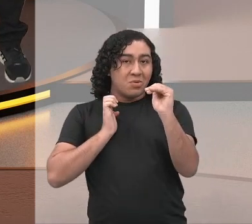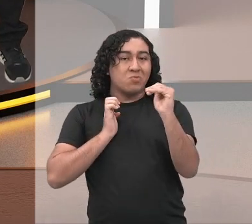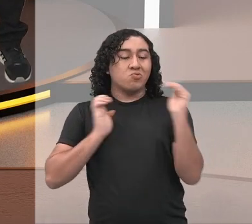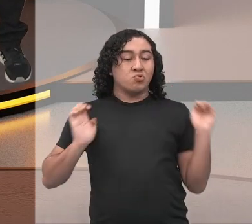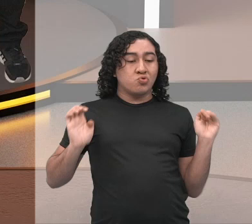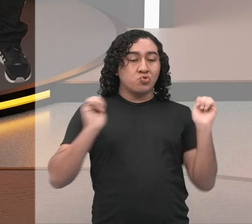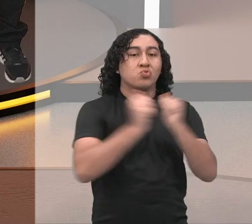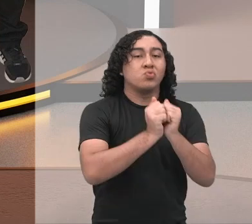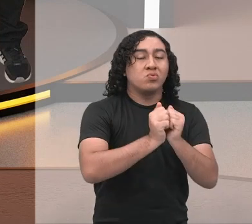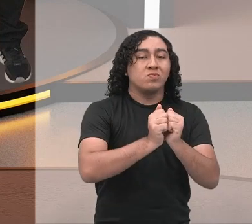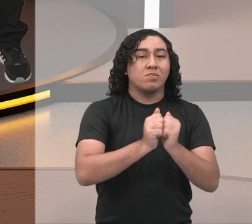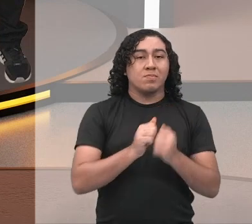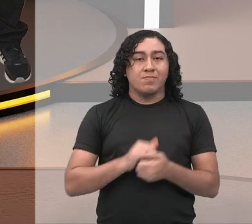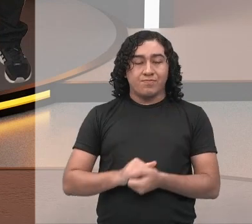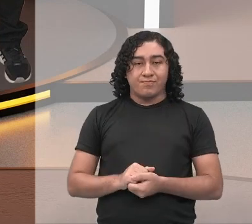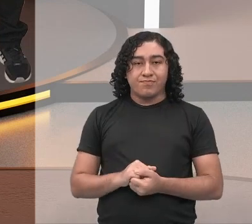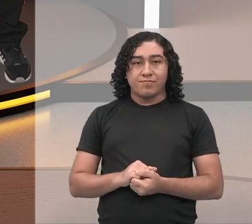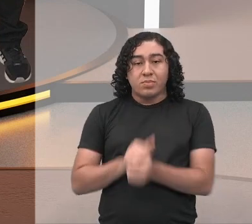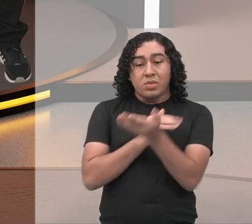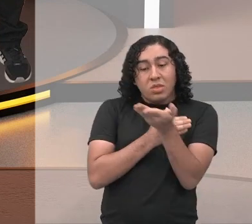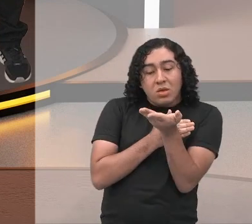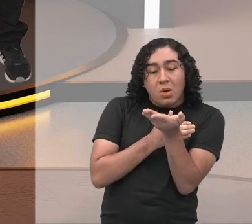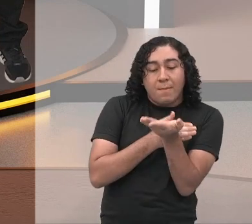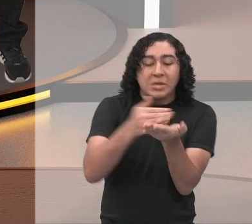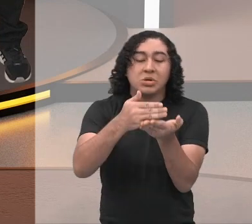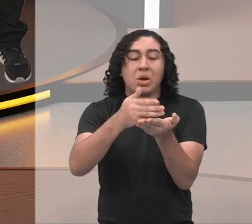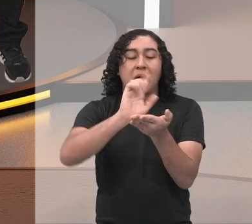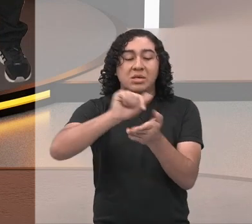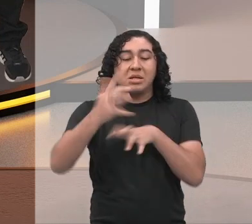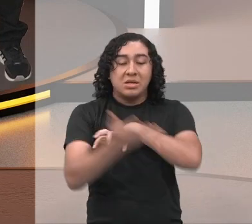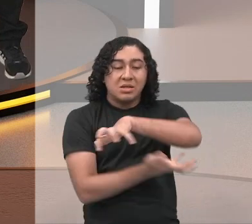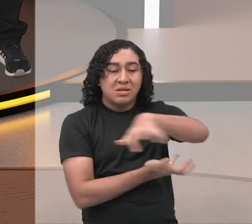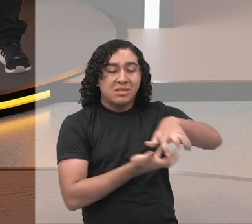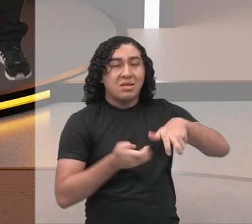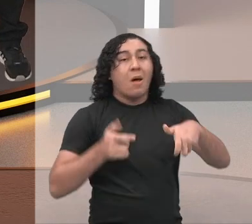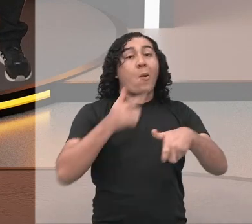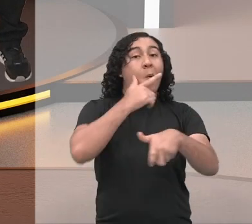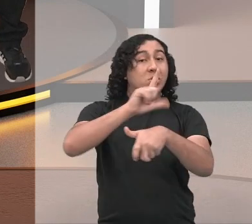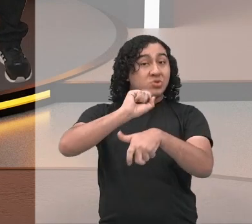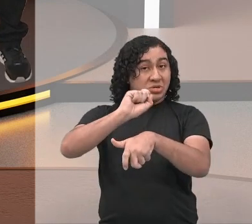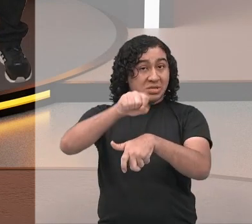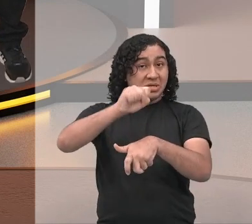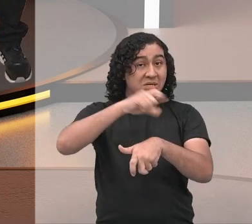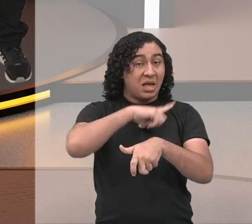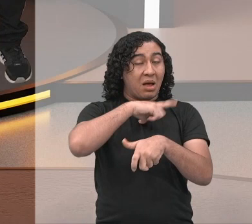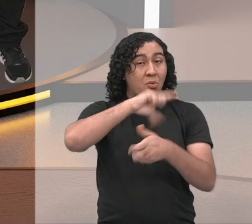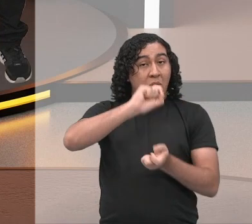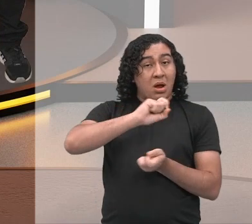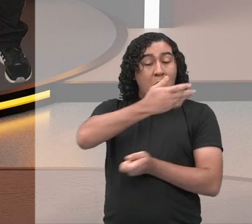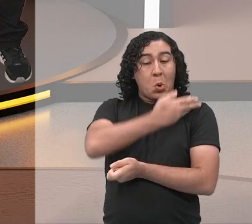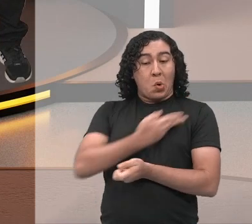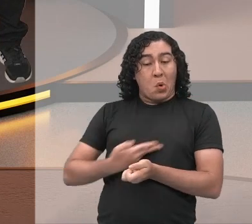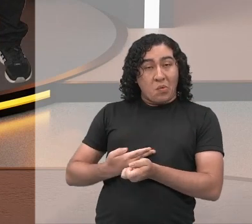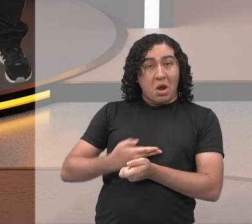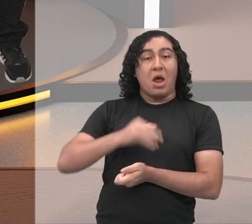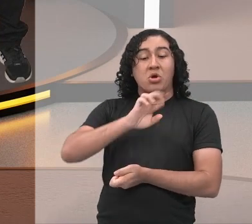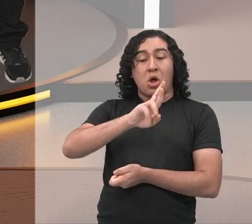privilégio. Quando eclodiu, a cabanagem conseguiu tomar o poder, conseguiu expulsar o poder